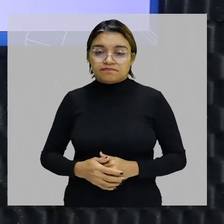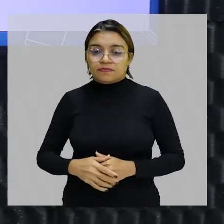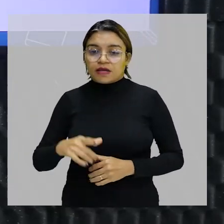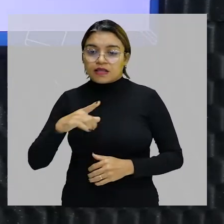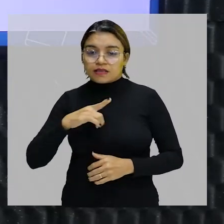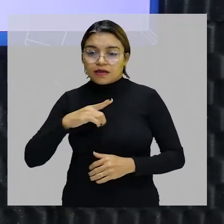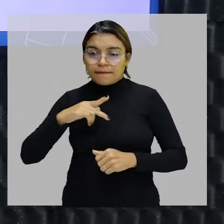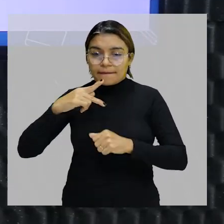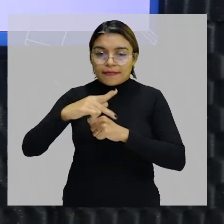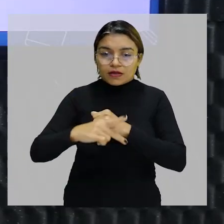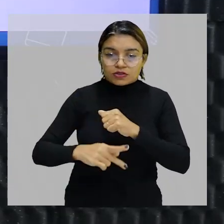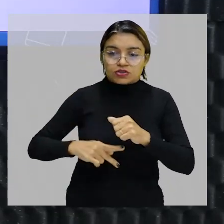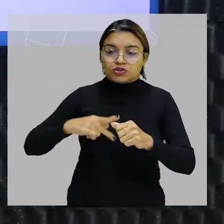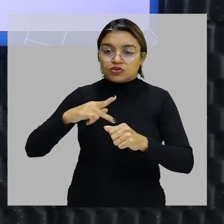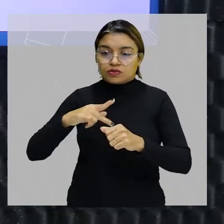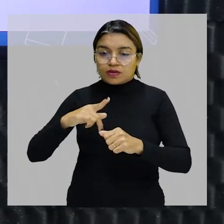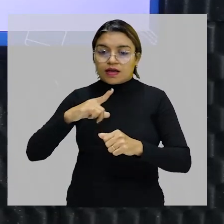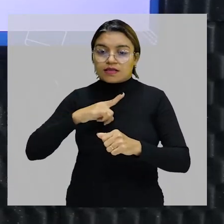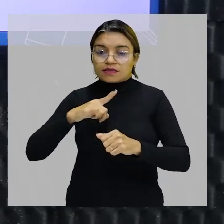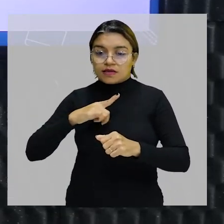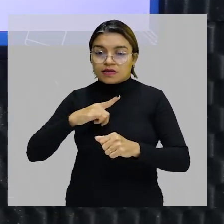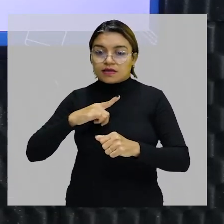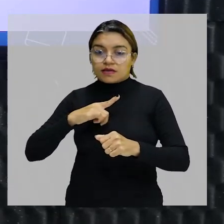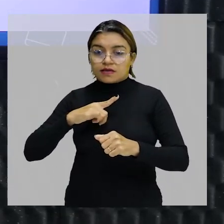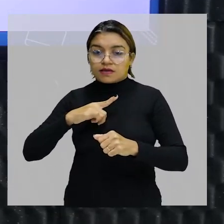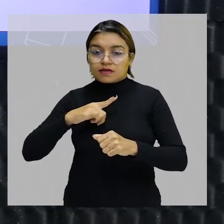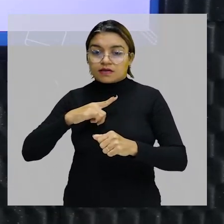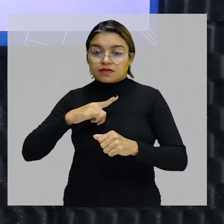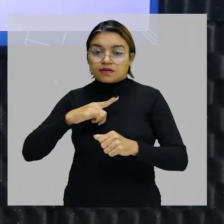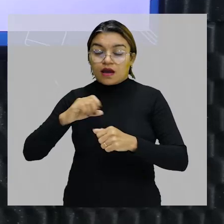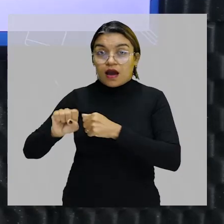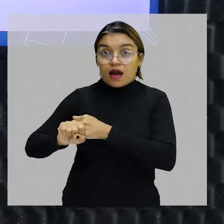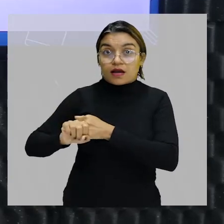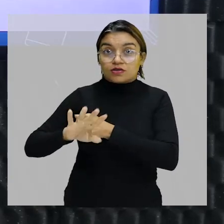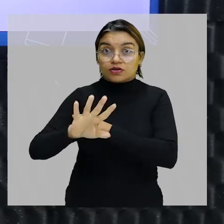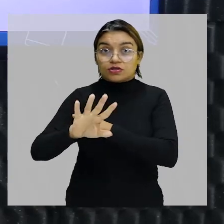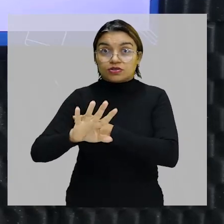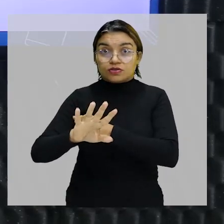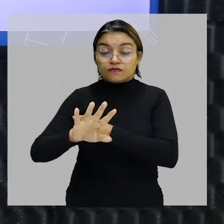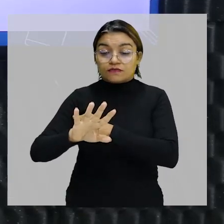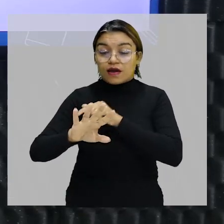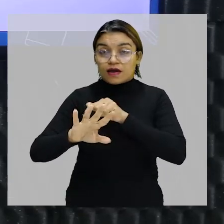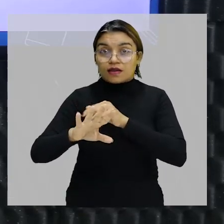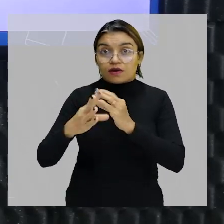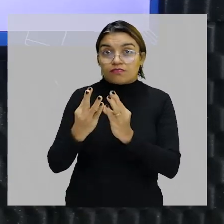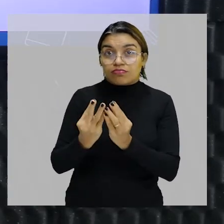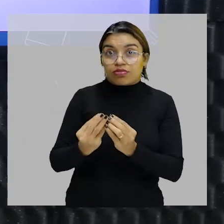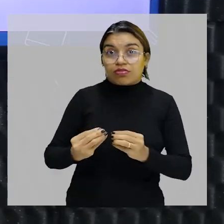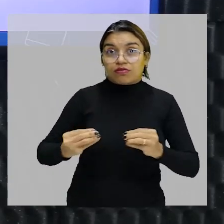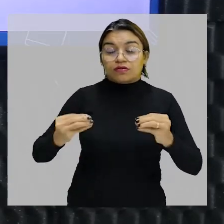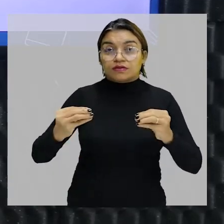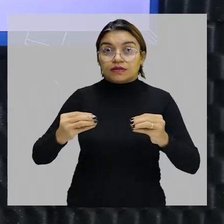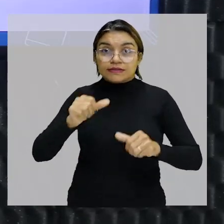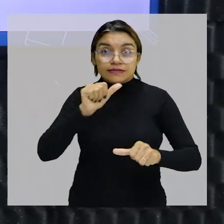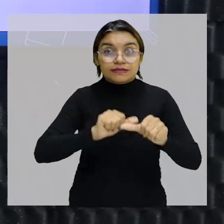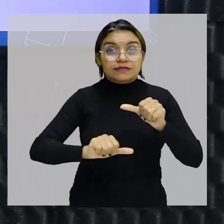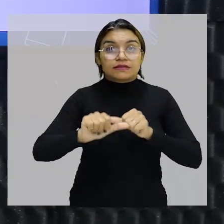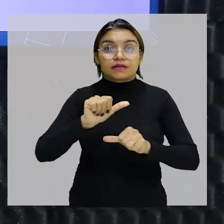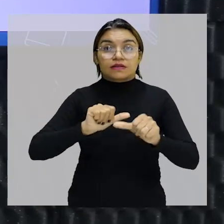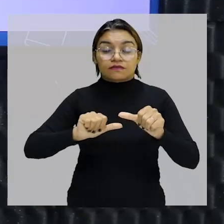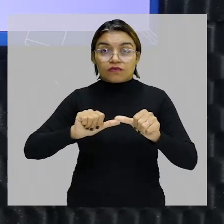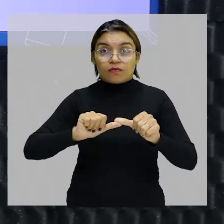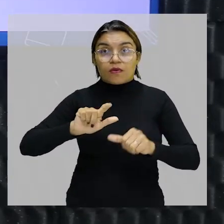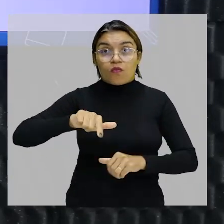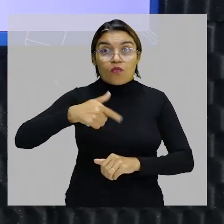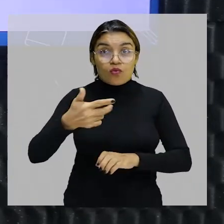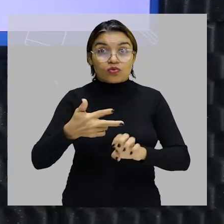átomo instável ou radioativo se desintegra, certo? Ele vai se transformar em um outro